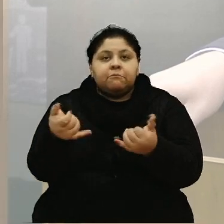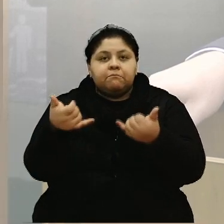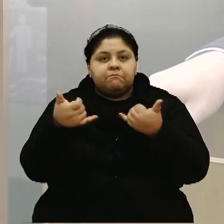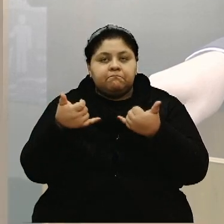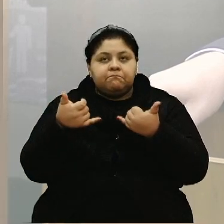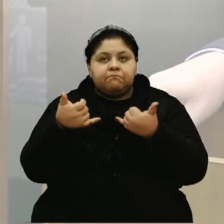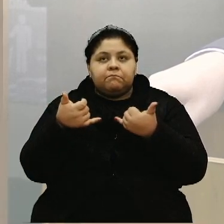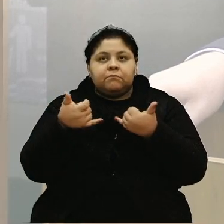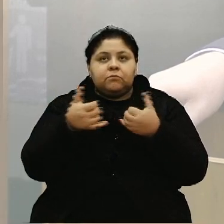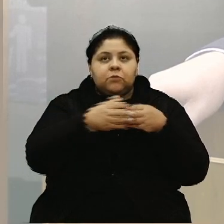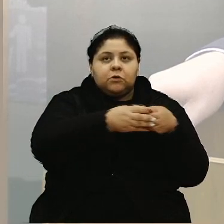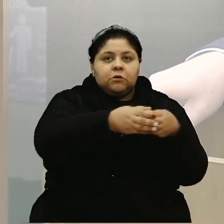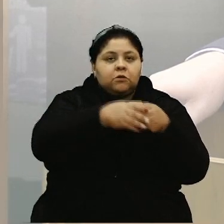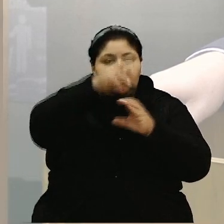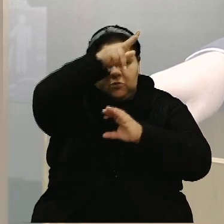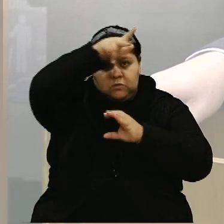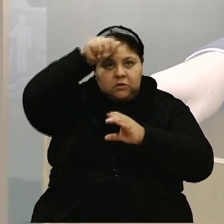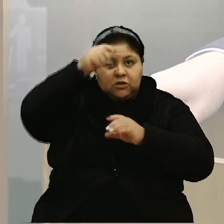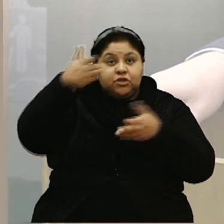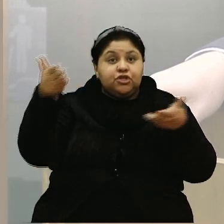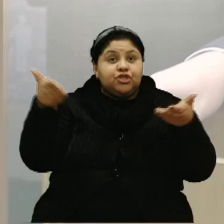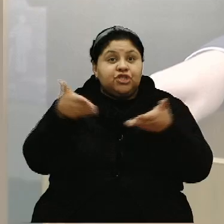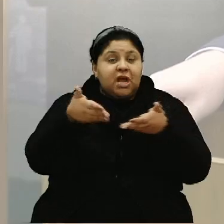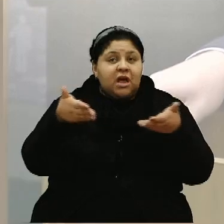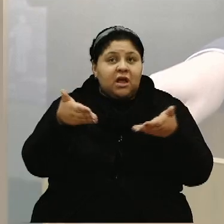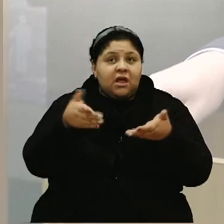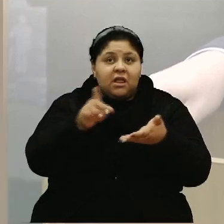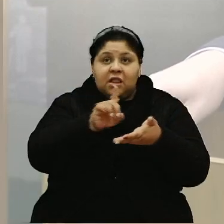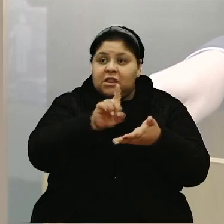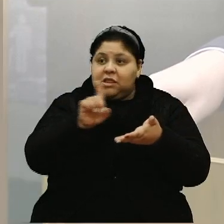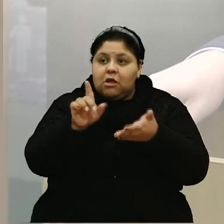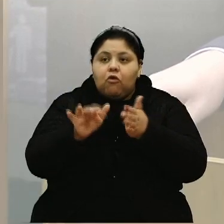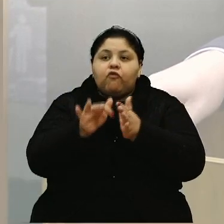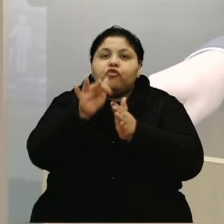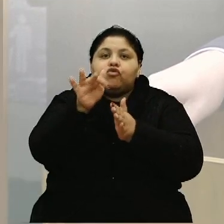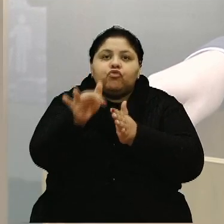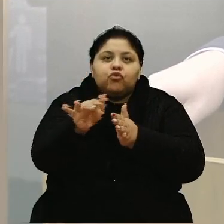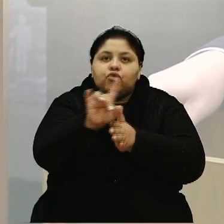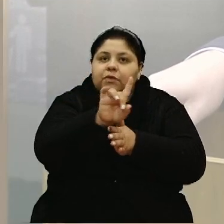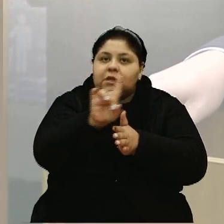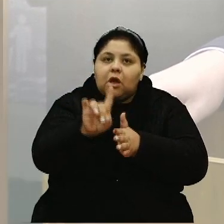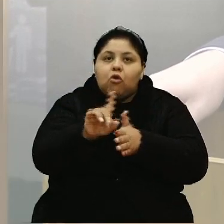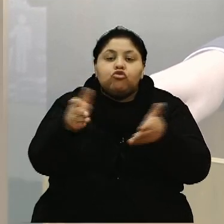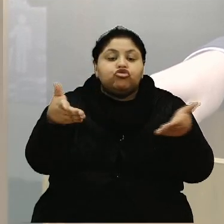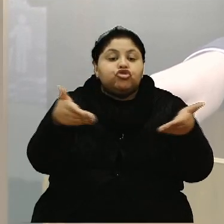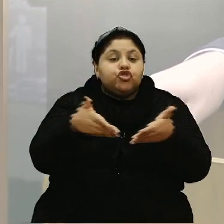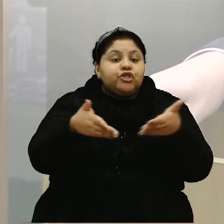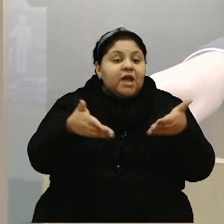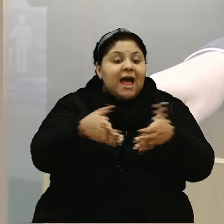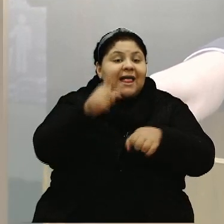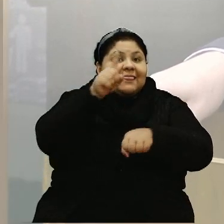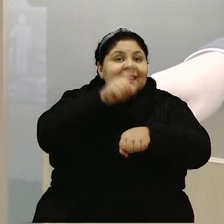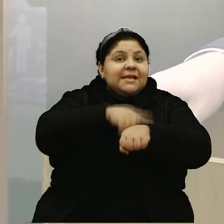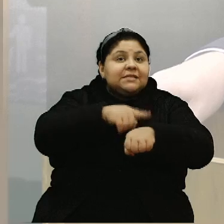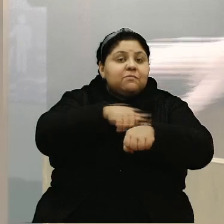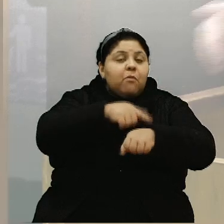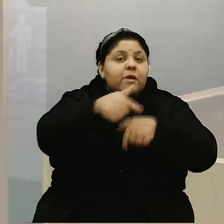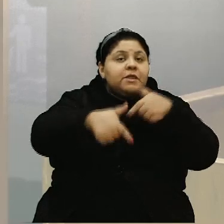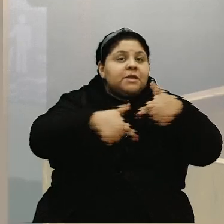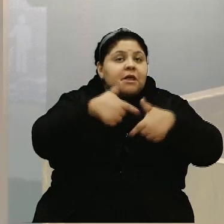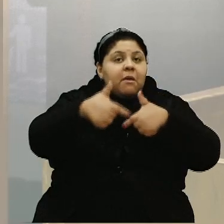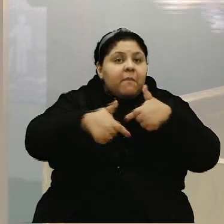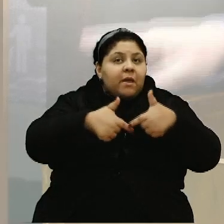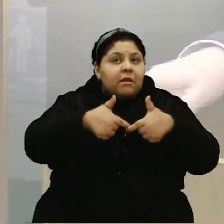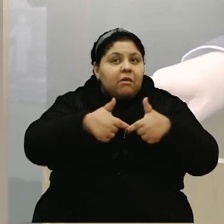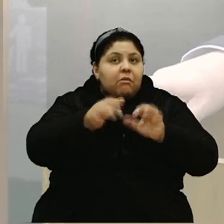as equipes da prefeitura já estão lá. Não é que vão estar lá, elas já estão lá para fazer essa medida paliativa e